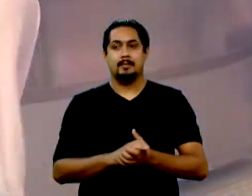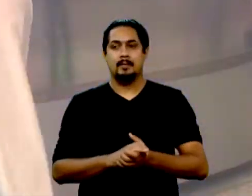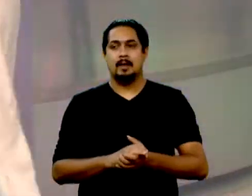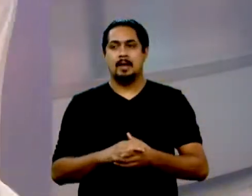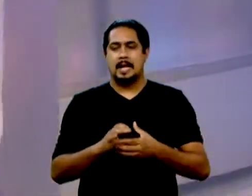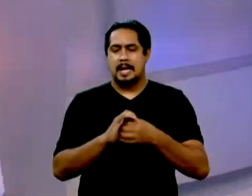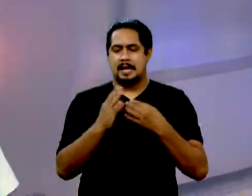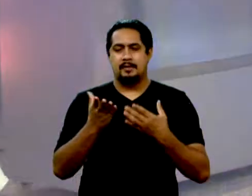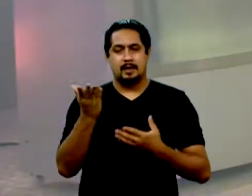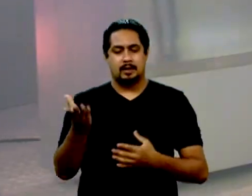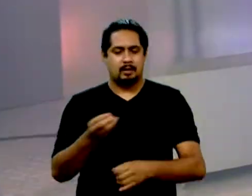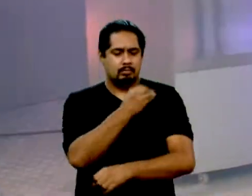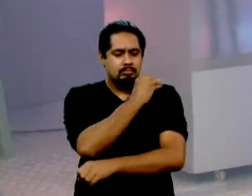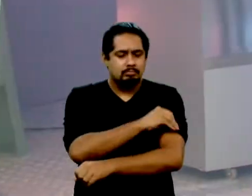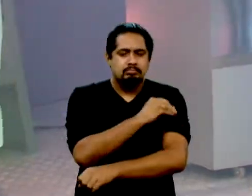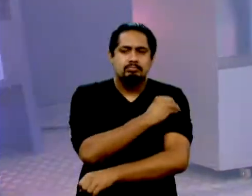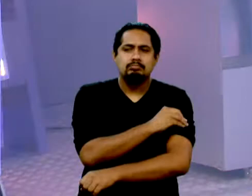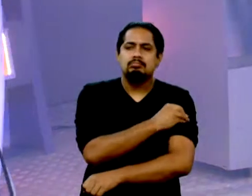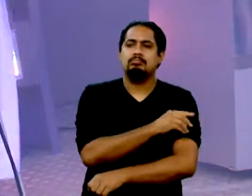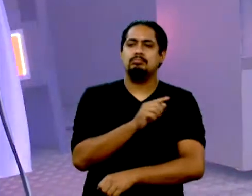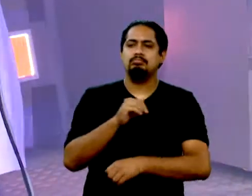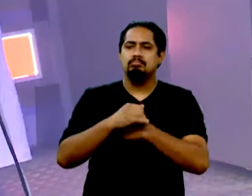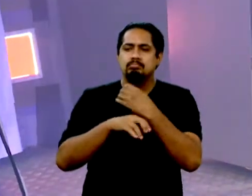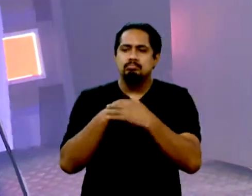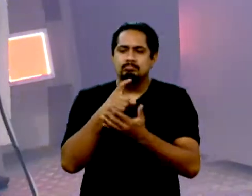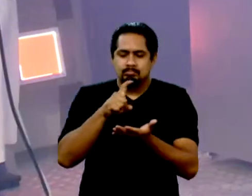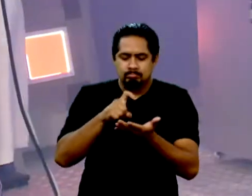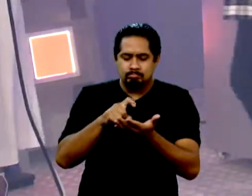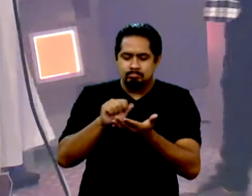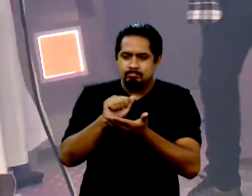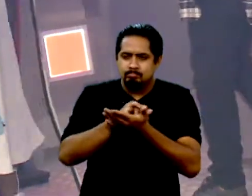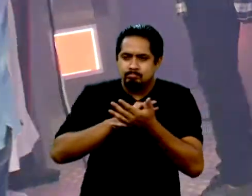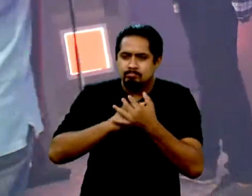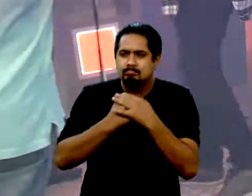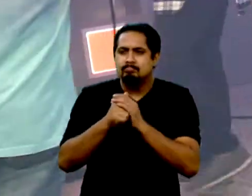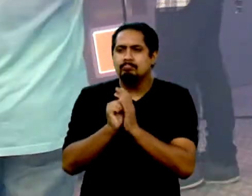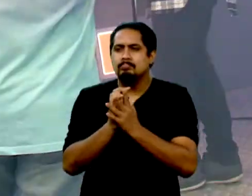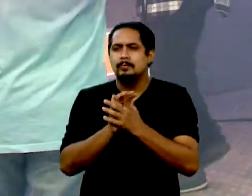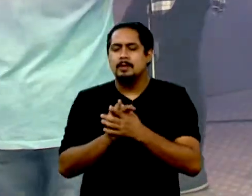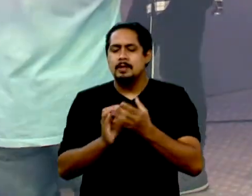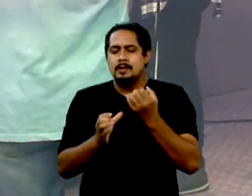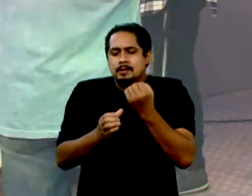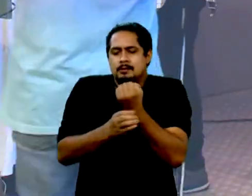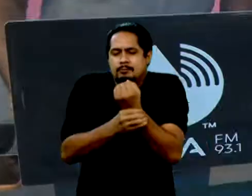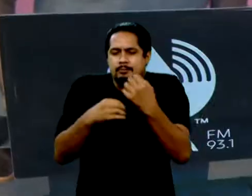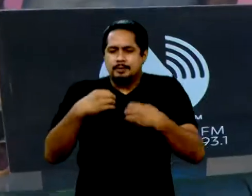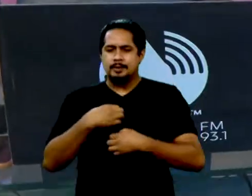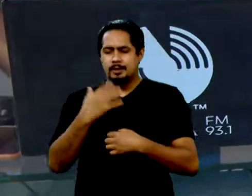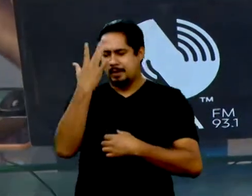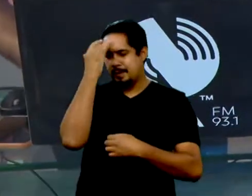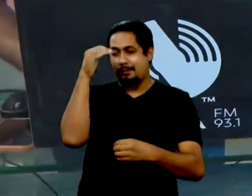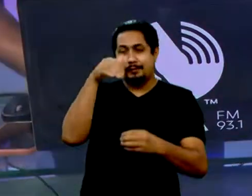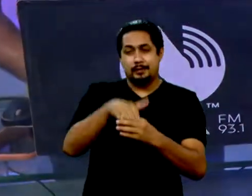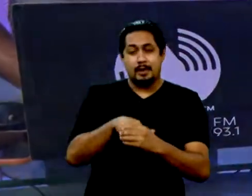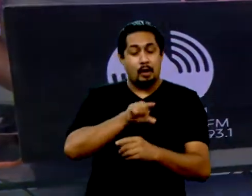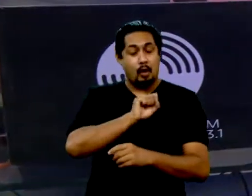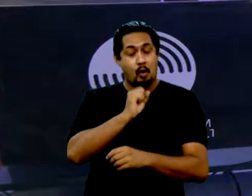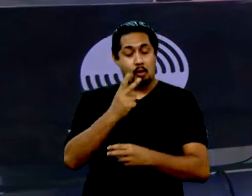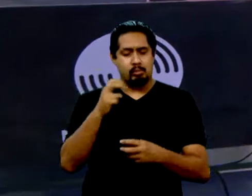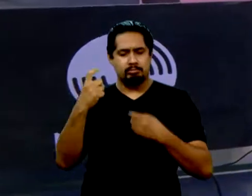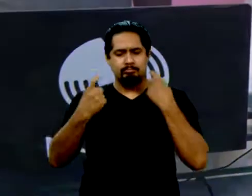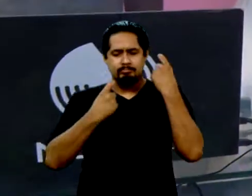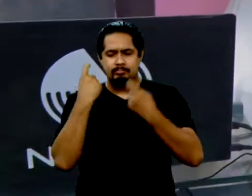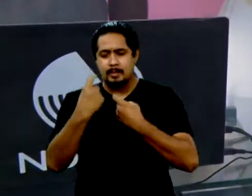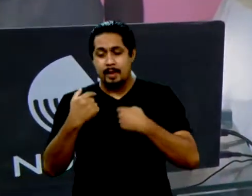álcool em gel. Ediel, deixa eu te fazer a pergunta, você tá se sente seguro amanhã pra votar ou você tá preocupado? Olha, Paulinha,